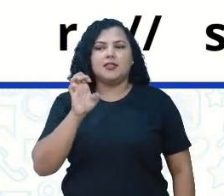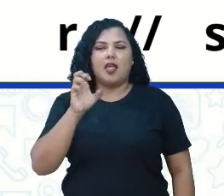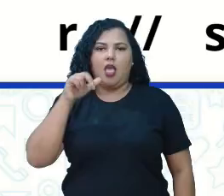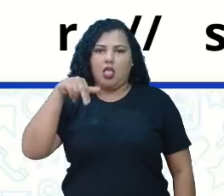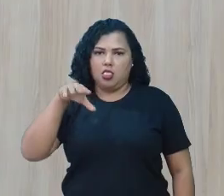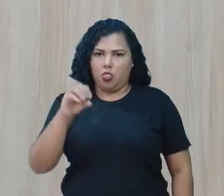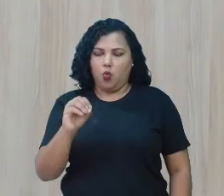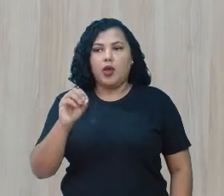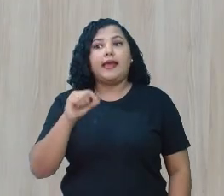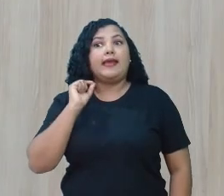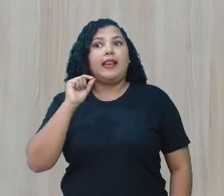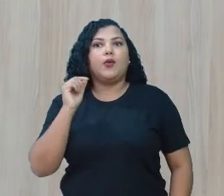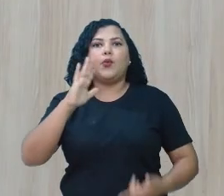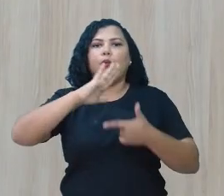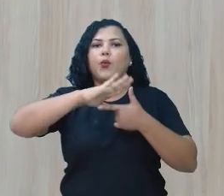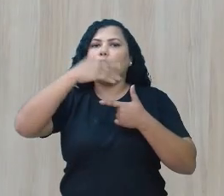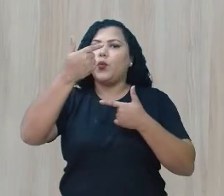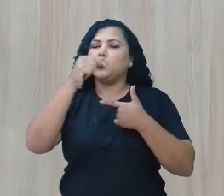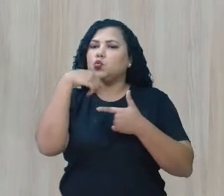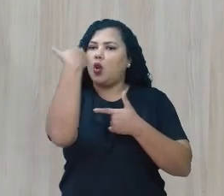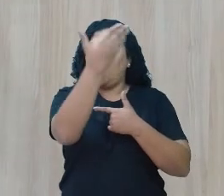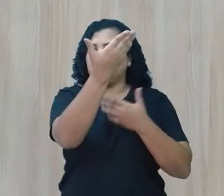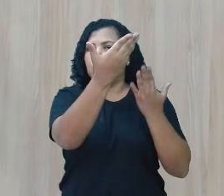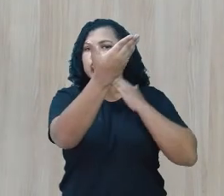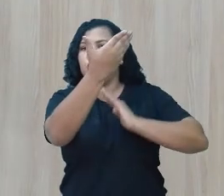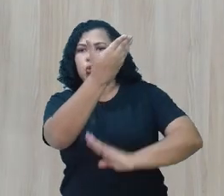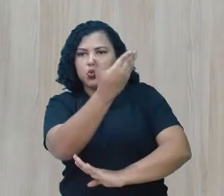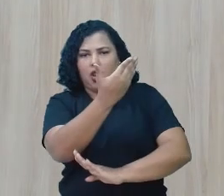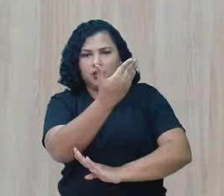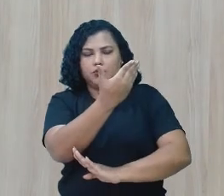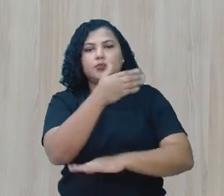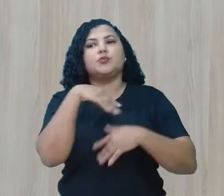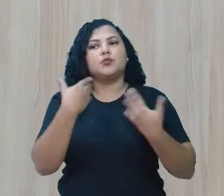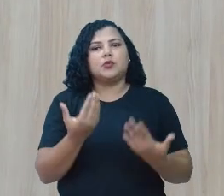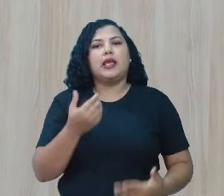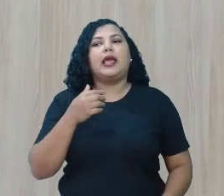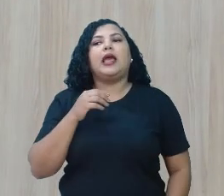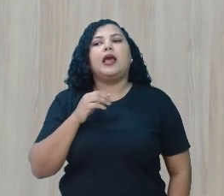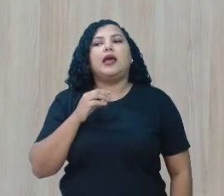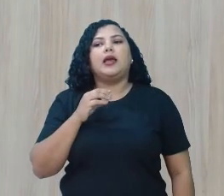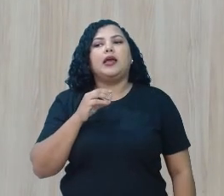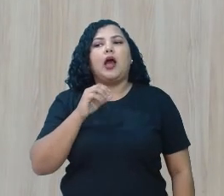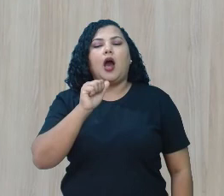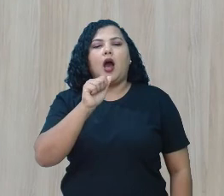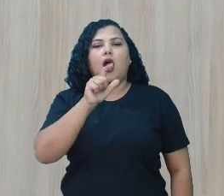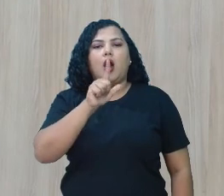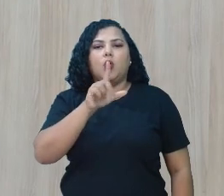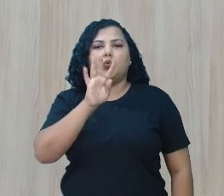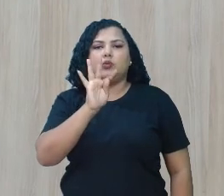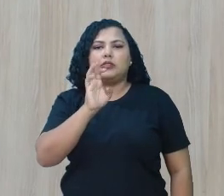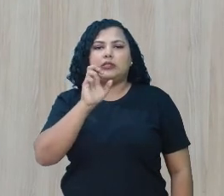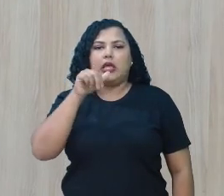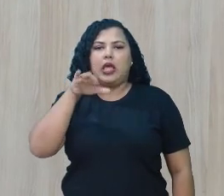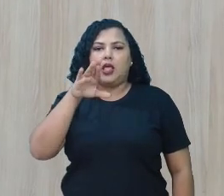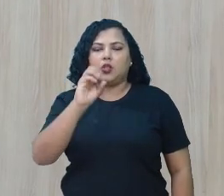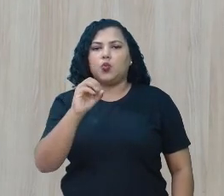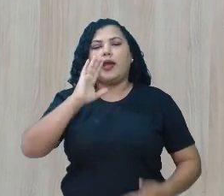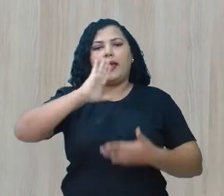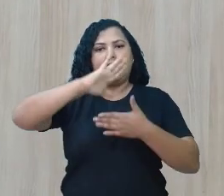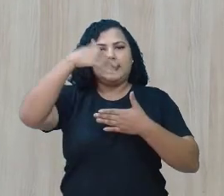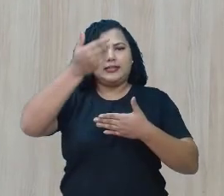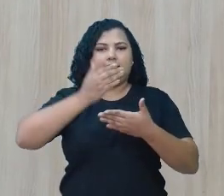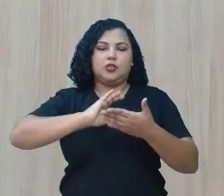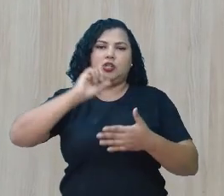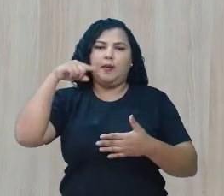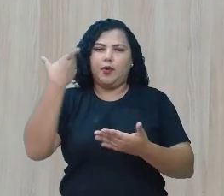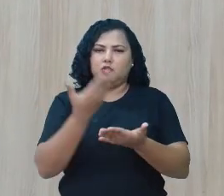beleza? E ele está um de um lado e o outro do outro lado. Então, ele é o quê? Alterno, externo, beleza? Então,